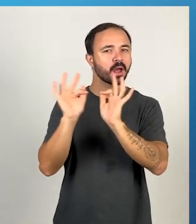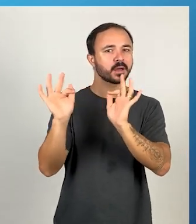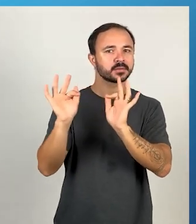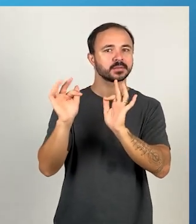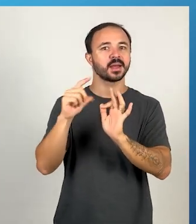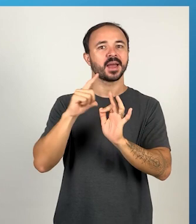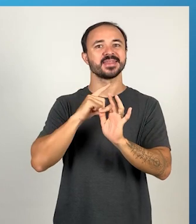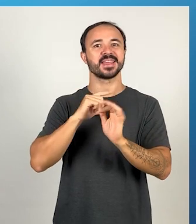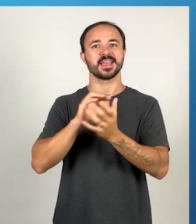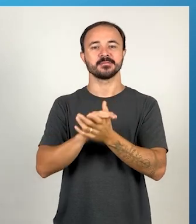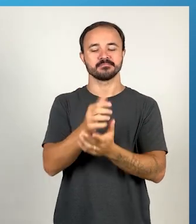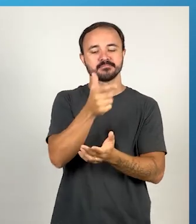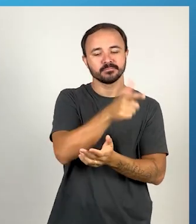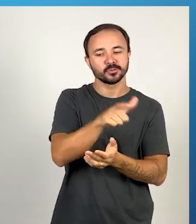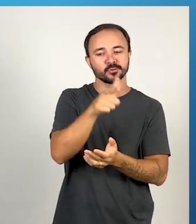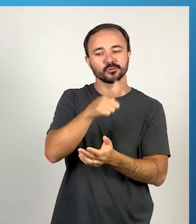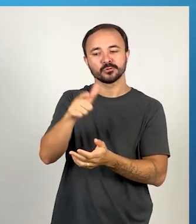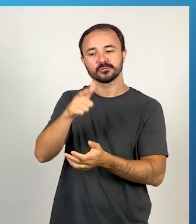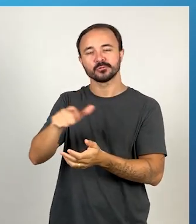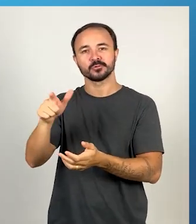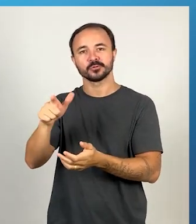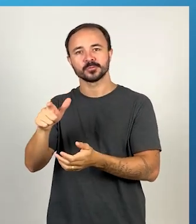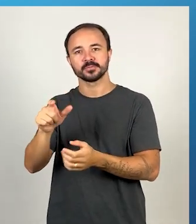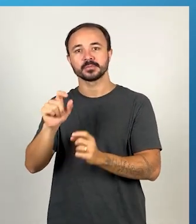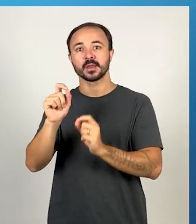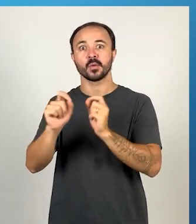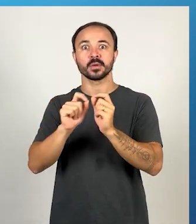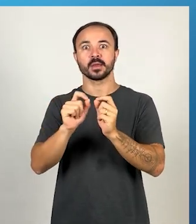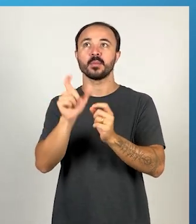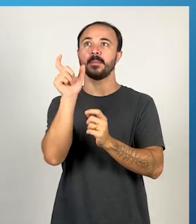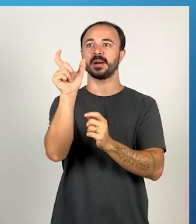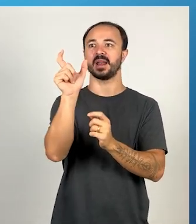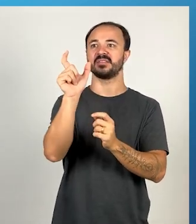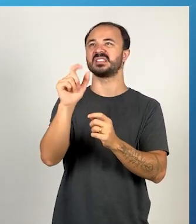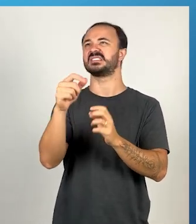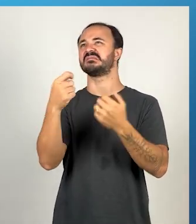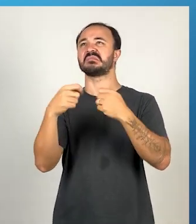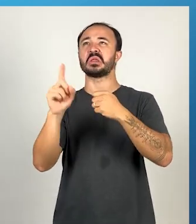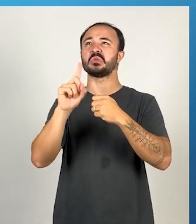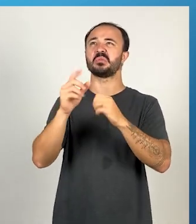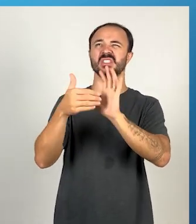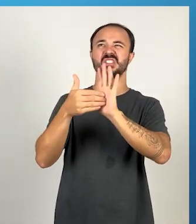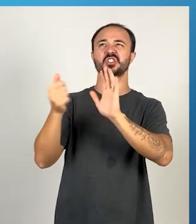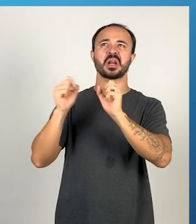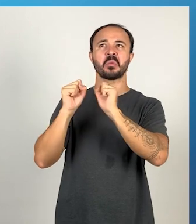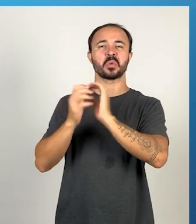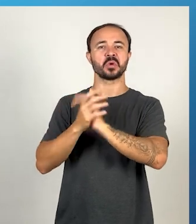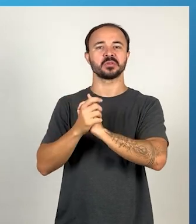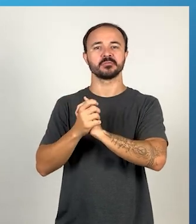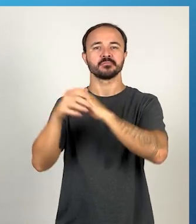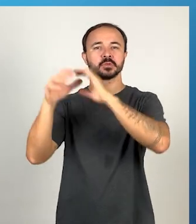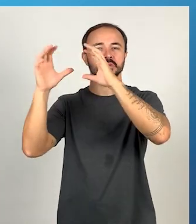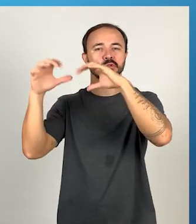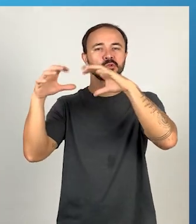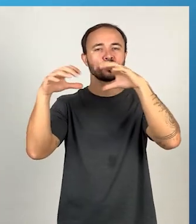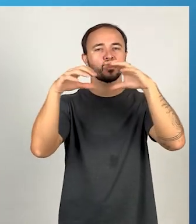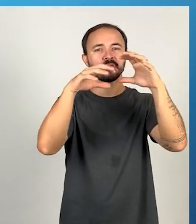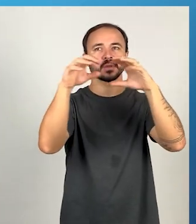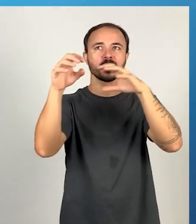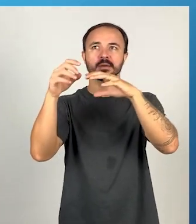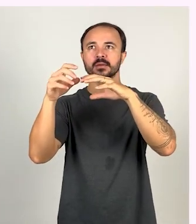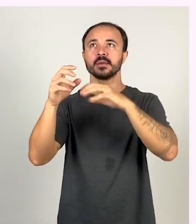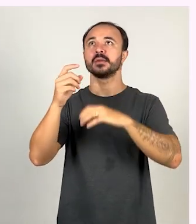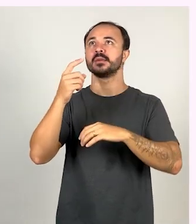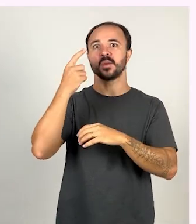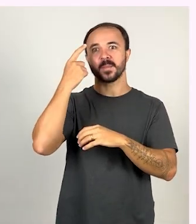aí uma repetição de um termo que está meio que desnecessário nessa frase. Ele está repetindo uma ideia que já foi